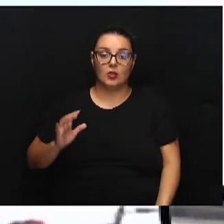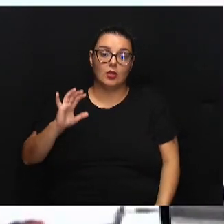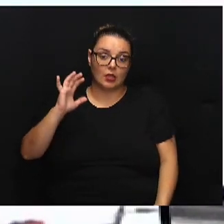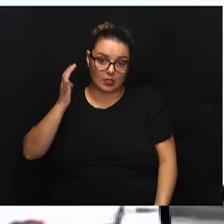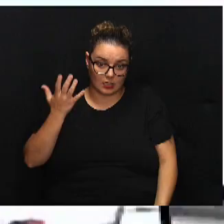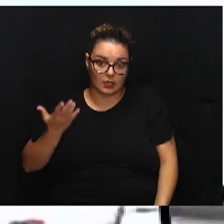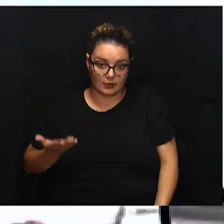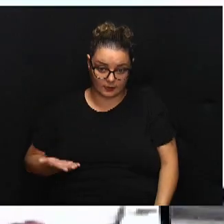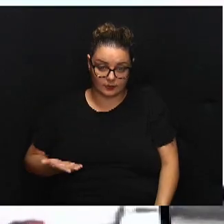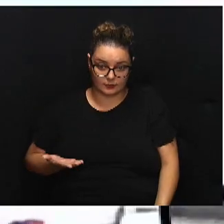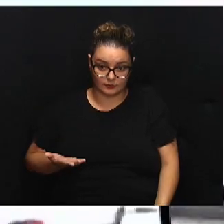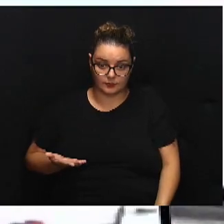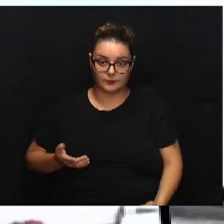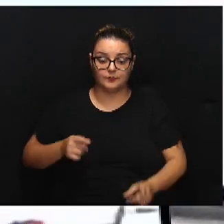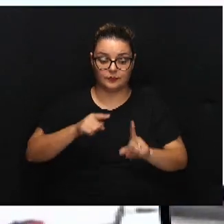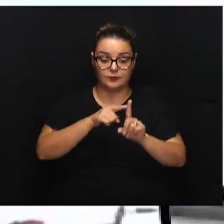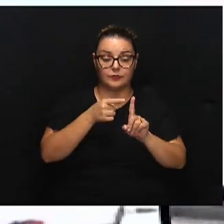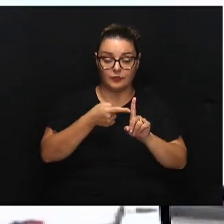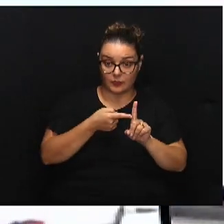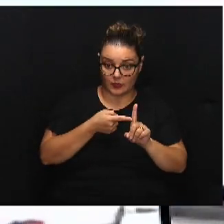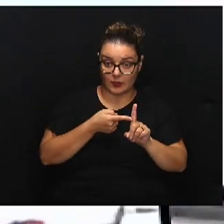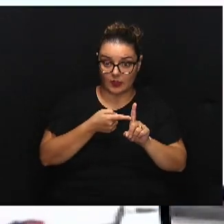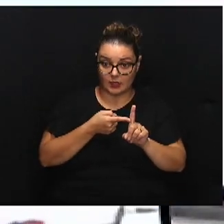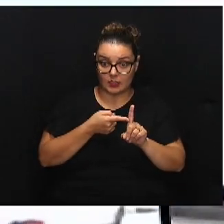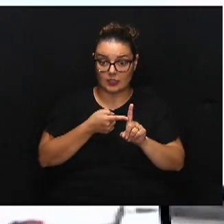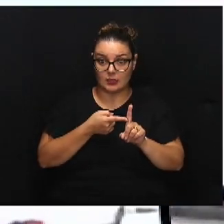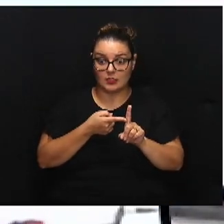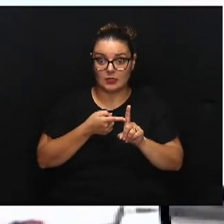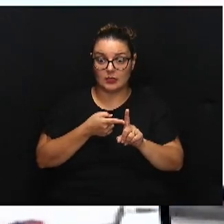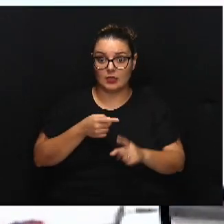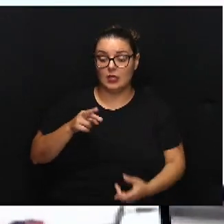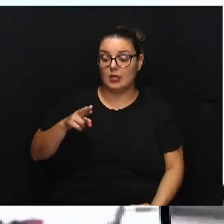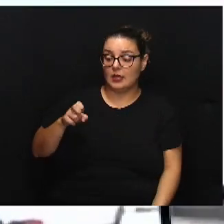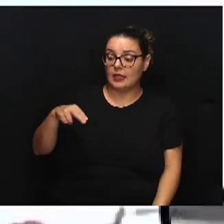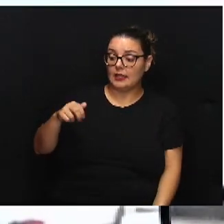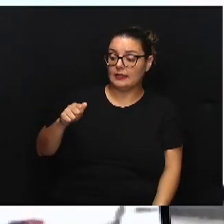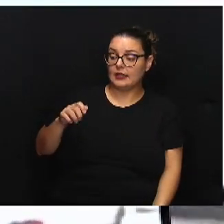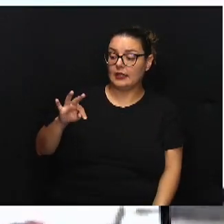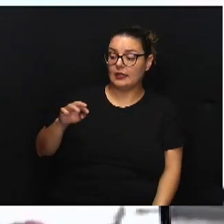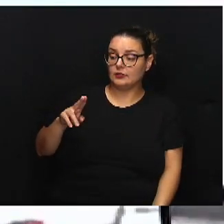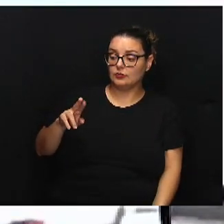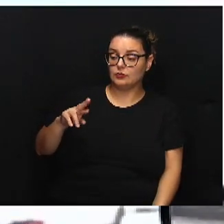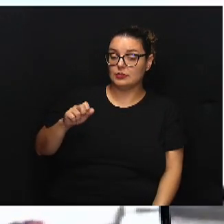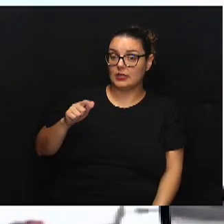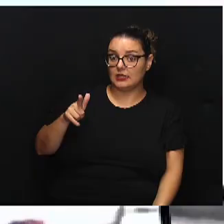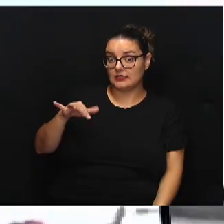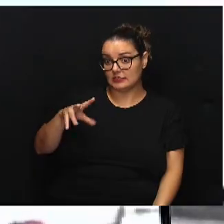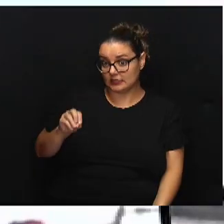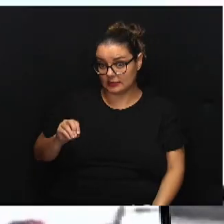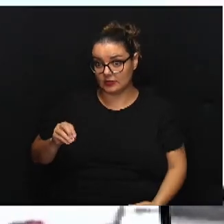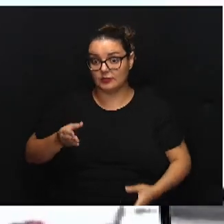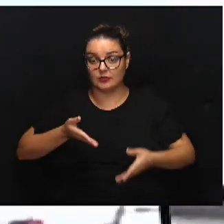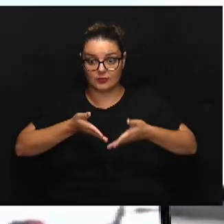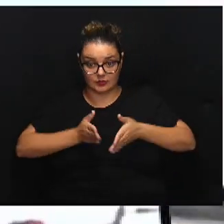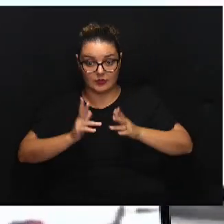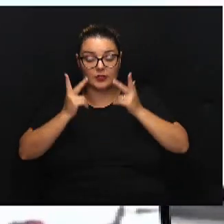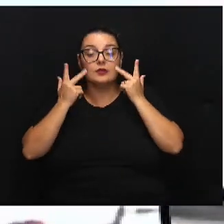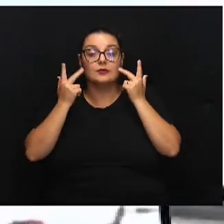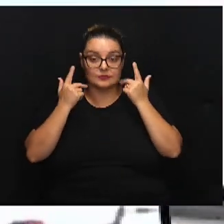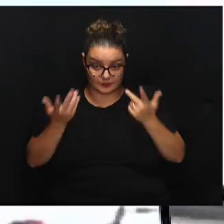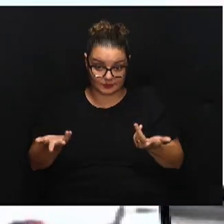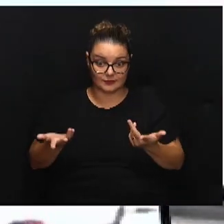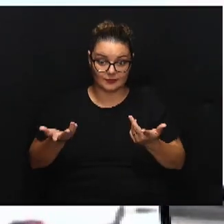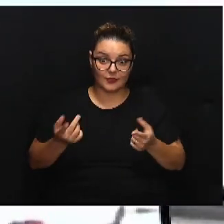muito para as gestantes. Então, a renaturalização do parto vaginal, nós vamos renaturalizar,